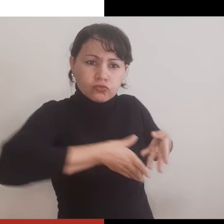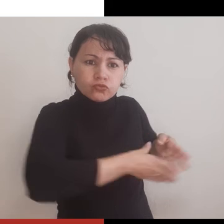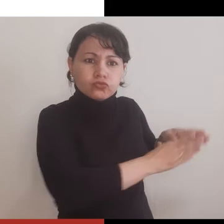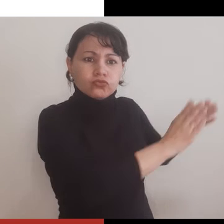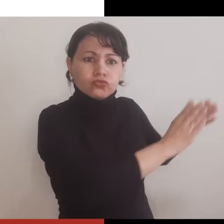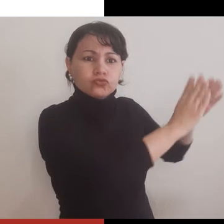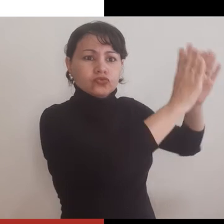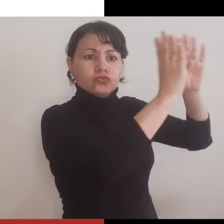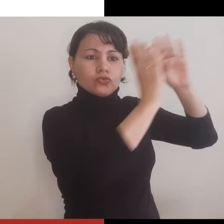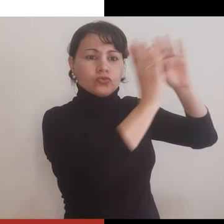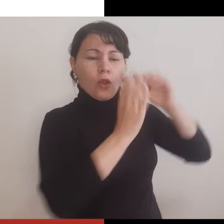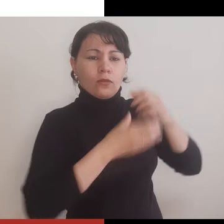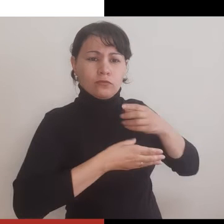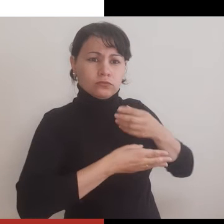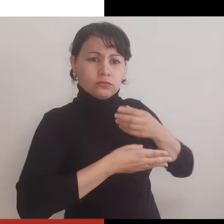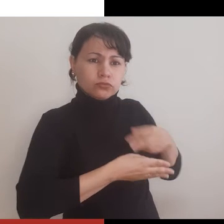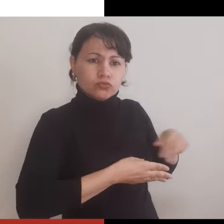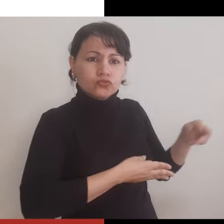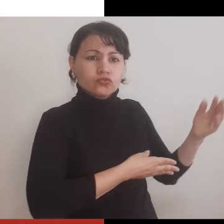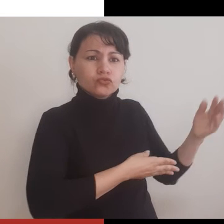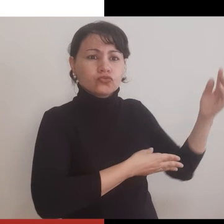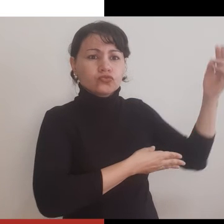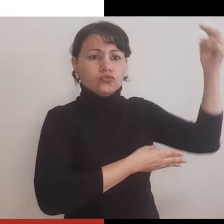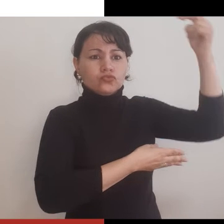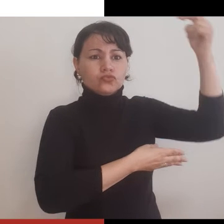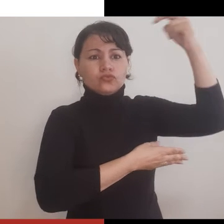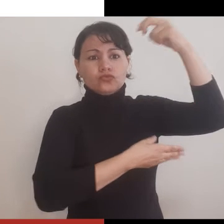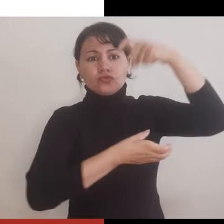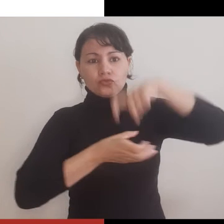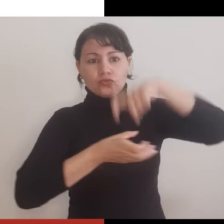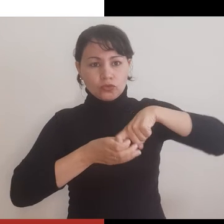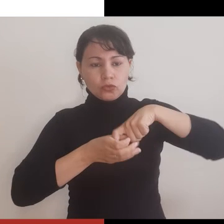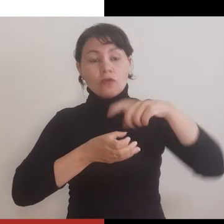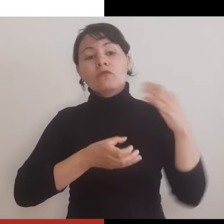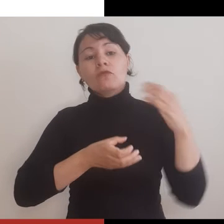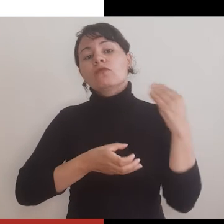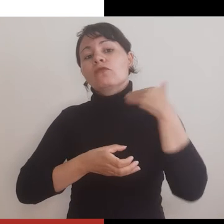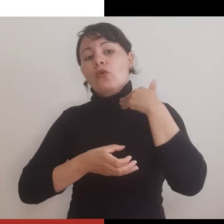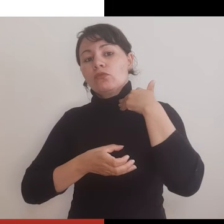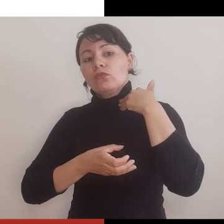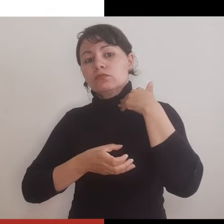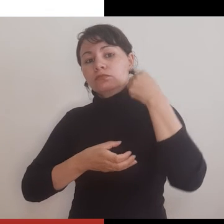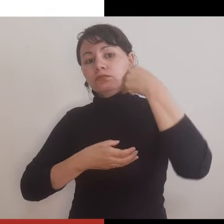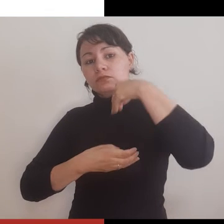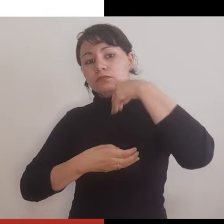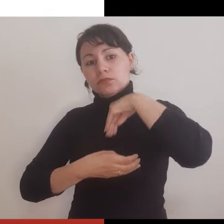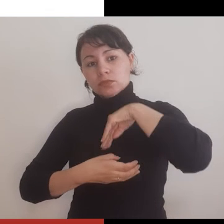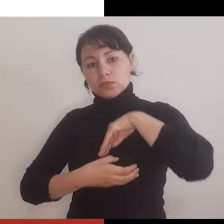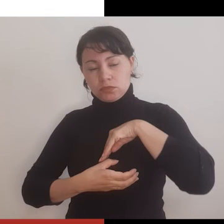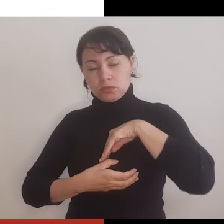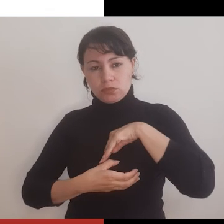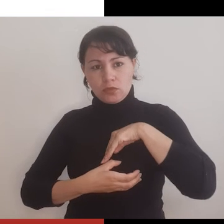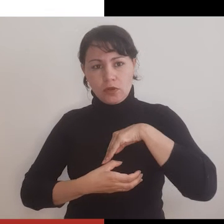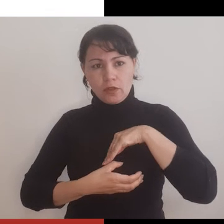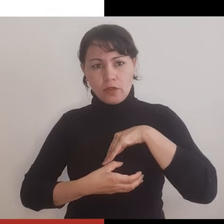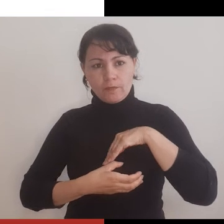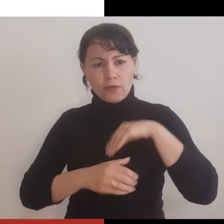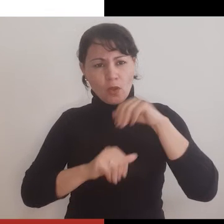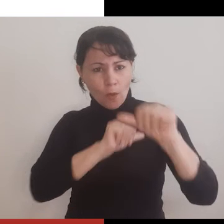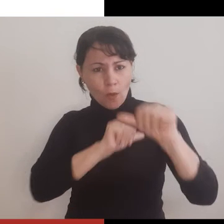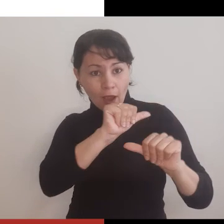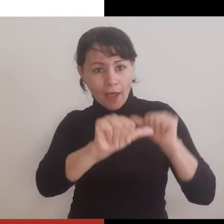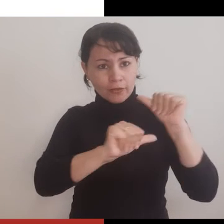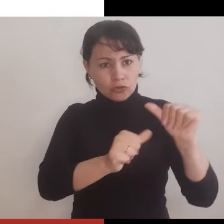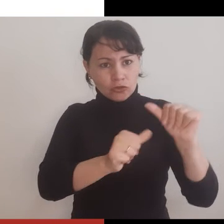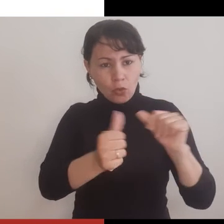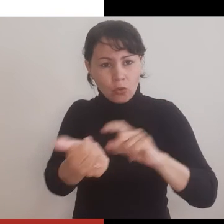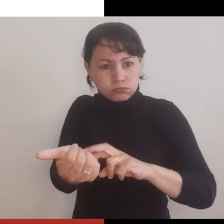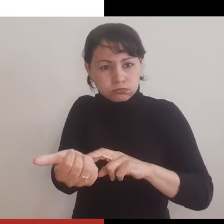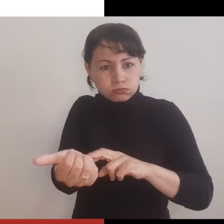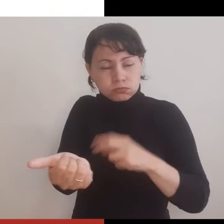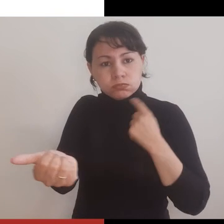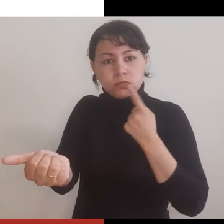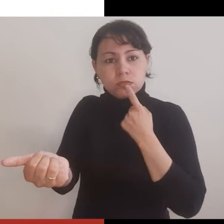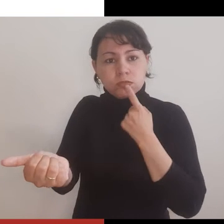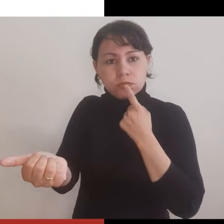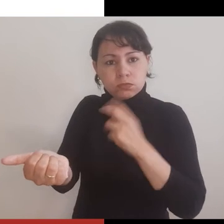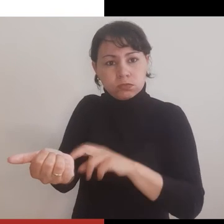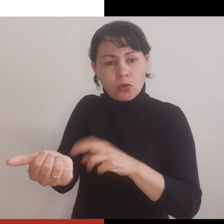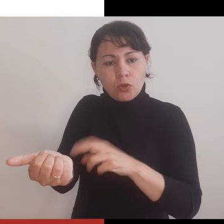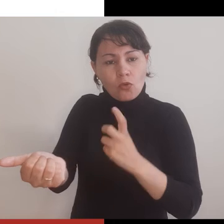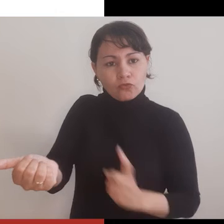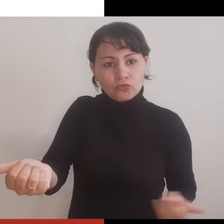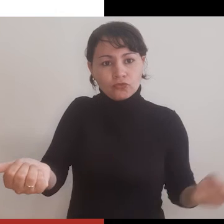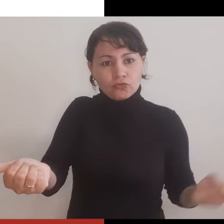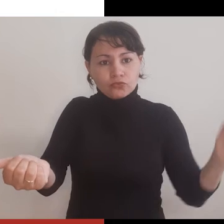pelo acesso na jugular, vindo para o coração e, em seguida, para toda a